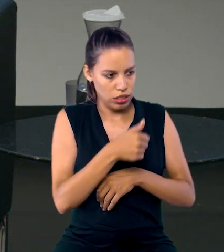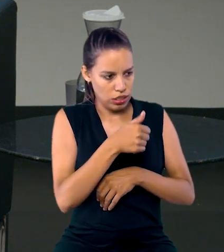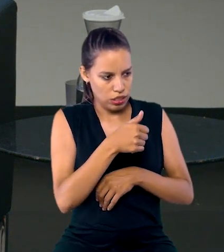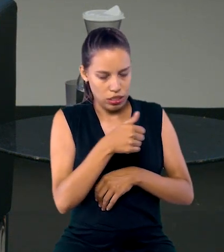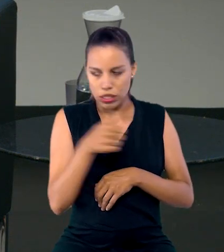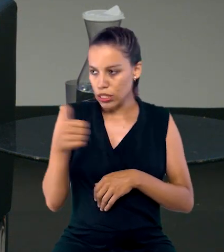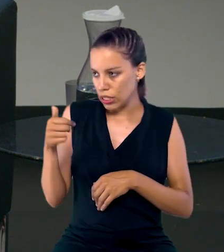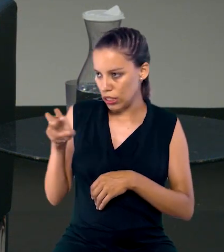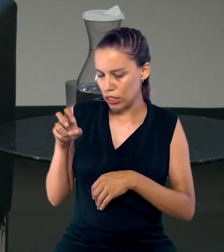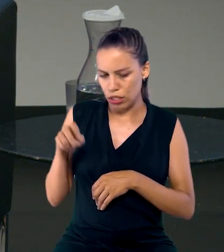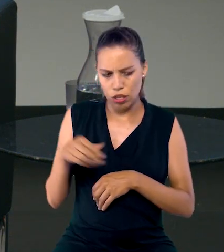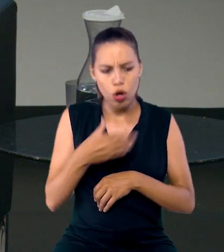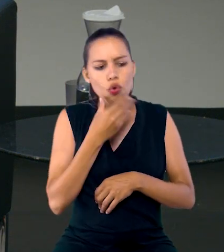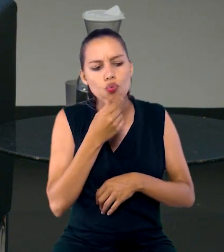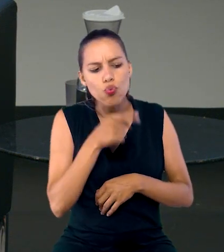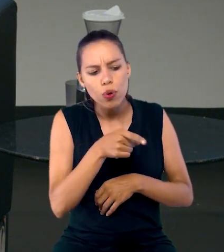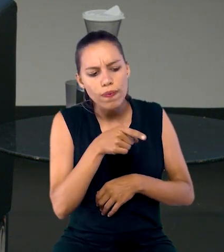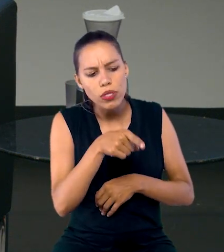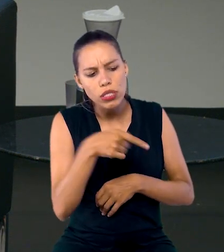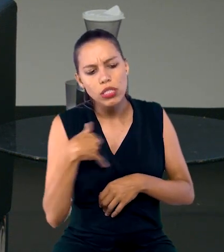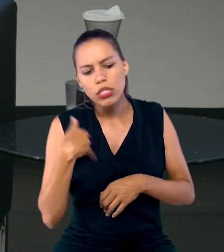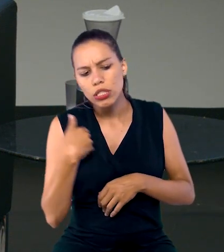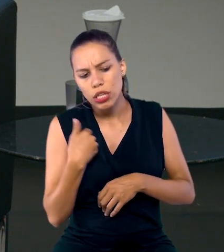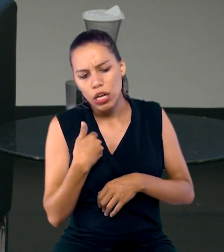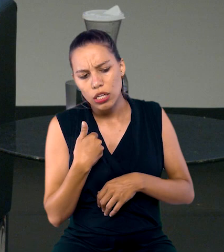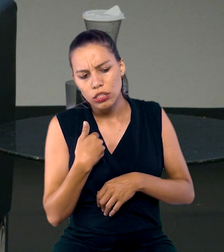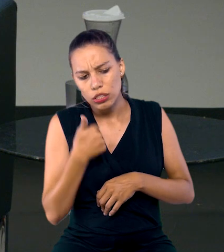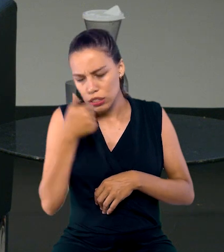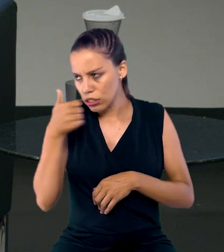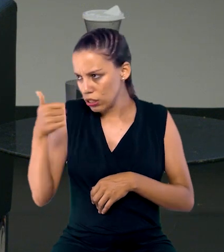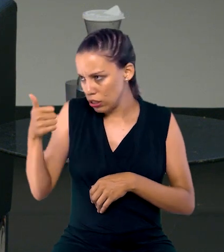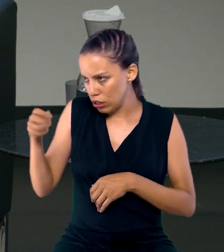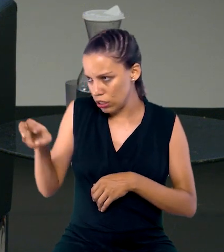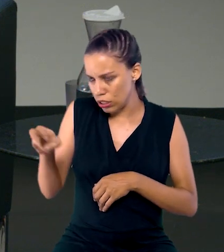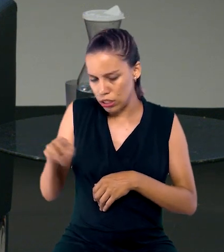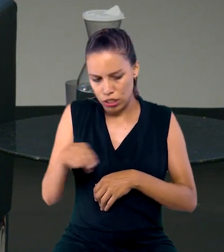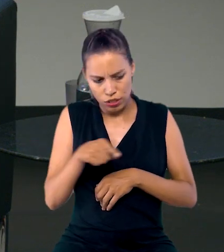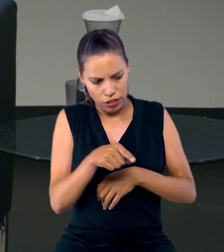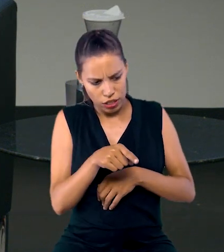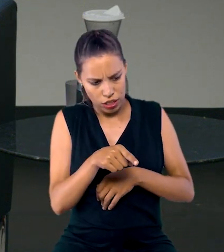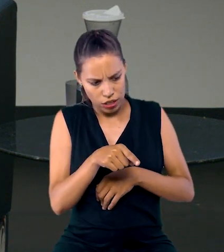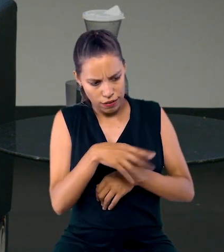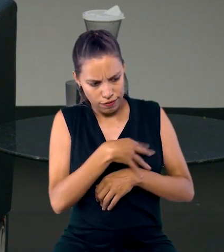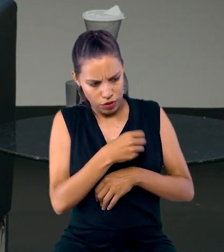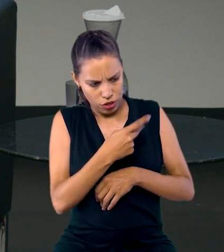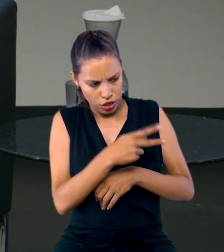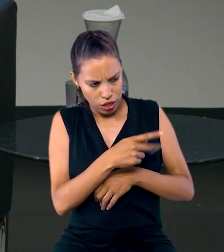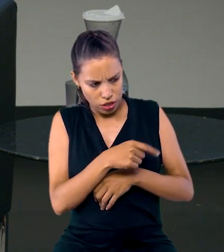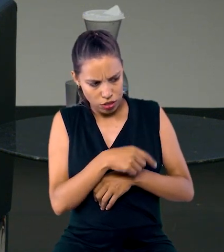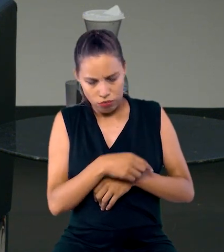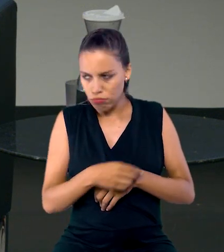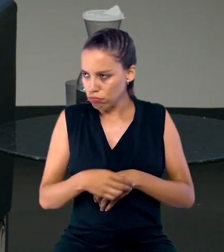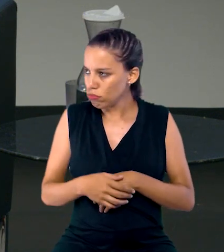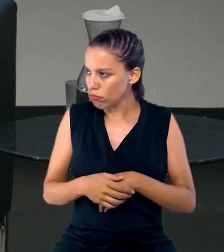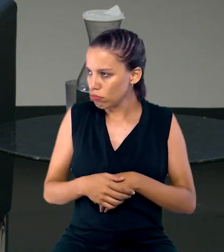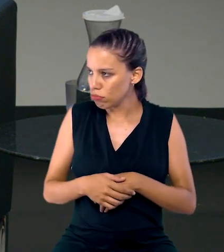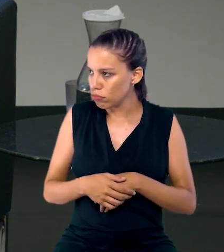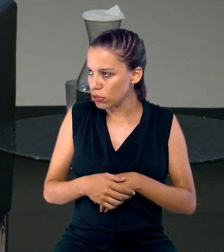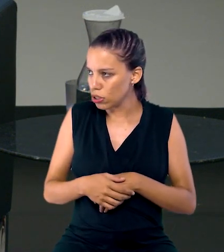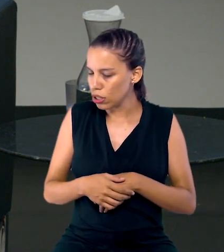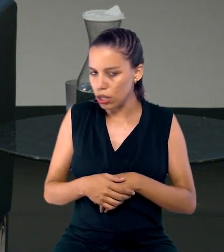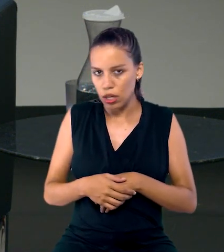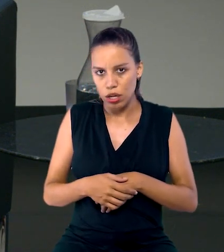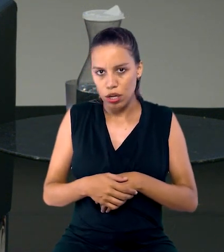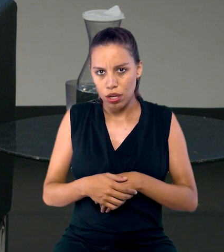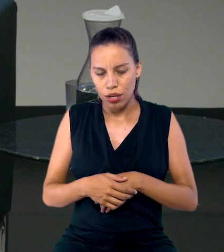Ali foi minha primeira pista, assim, de que, bom, essa mulher está insistindo, ela quer que eu dê uma coisa que não faz